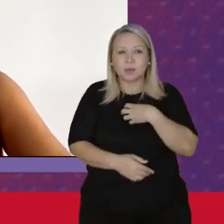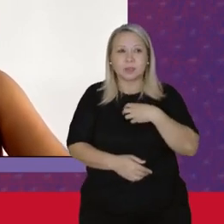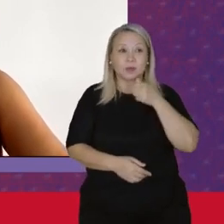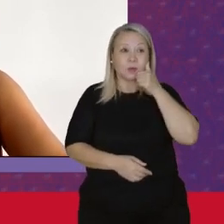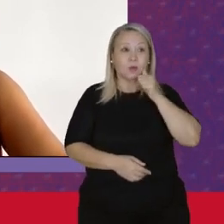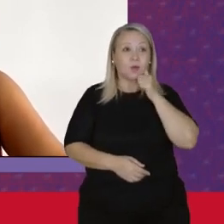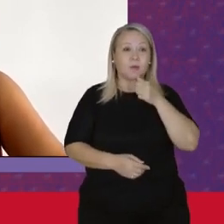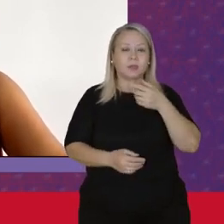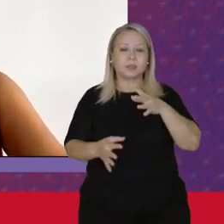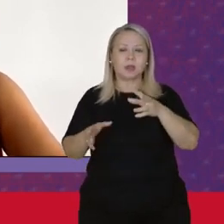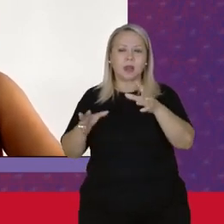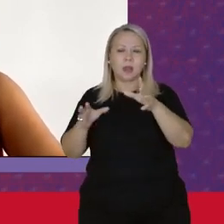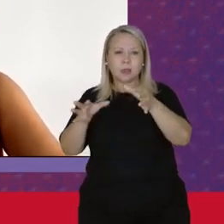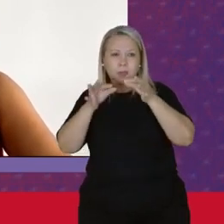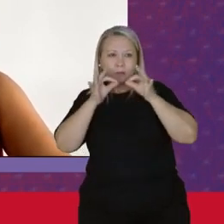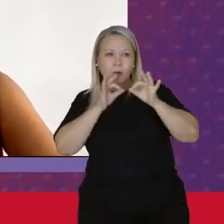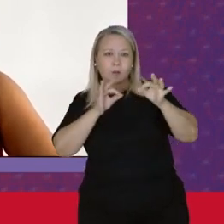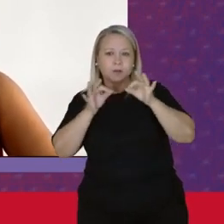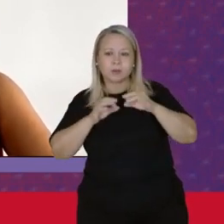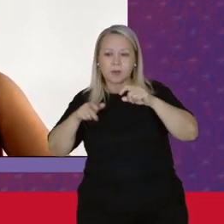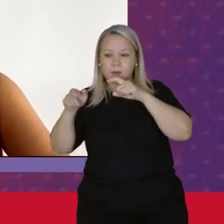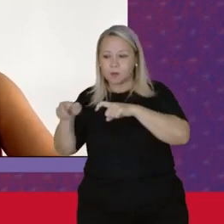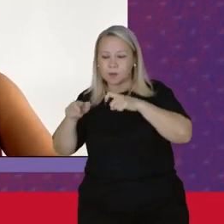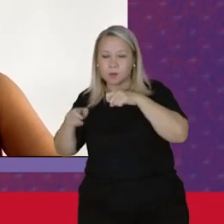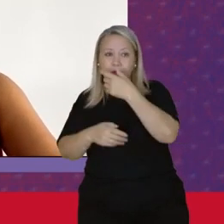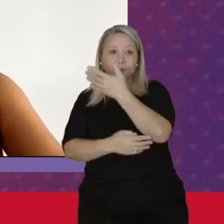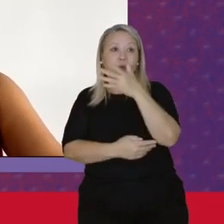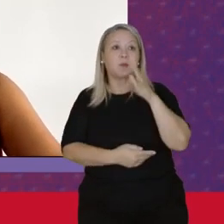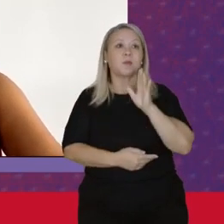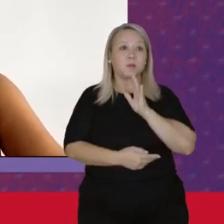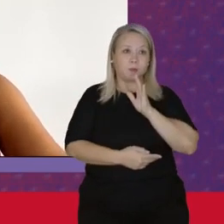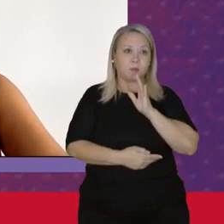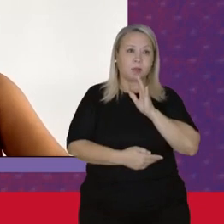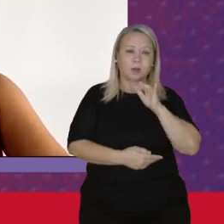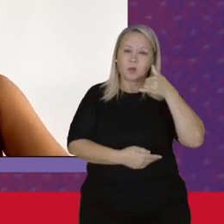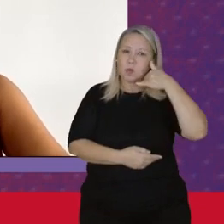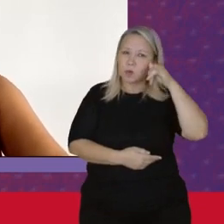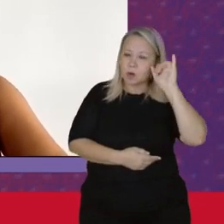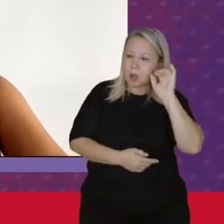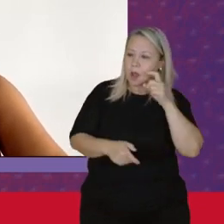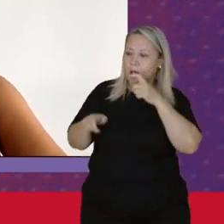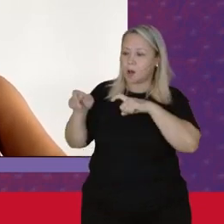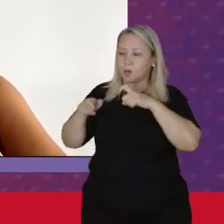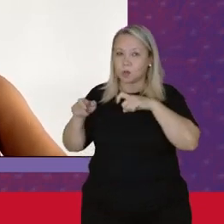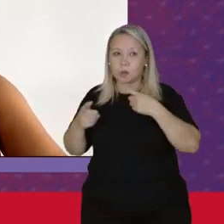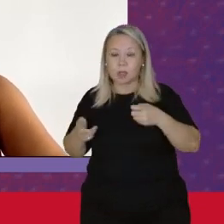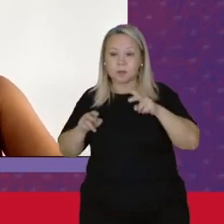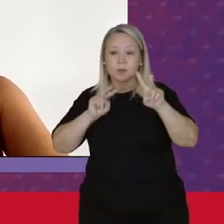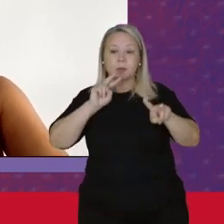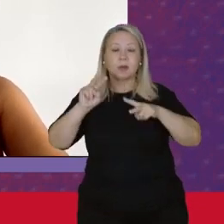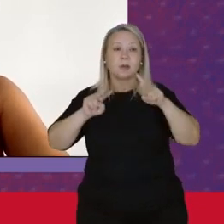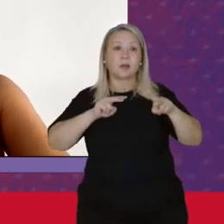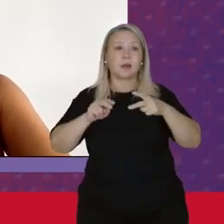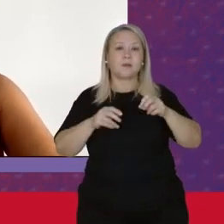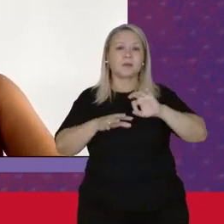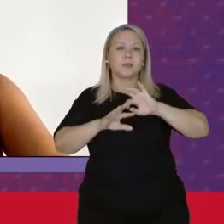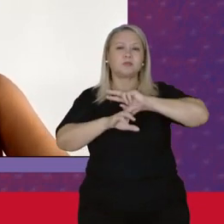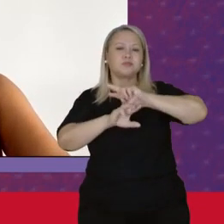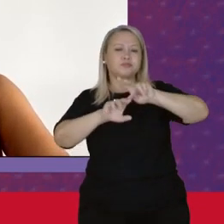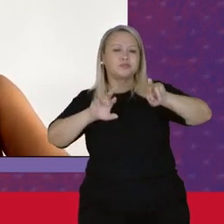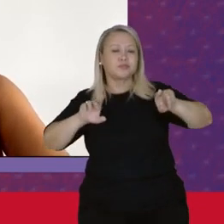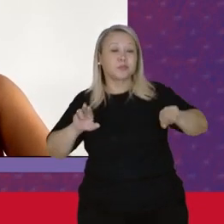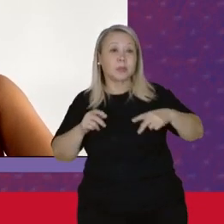mulheres observam esse espaço rural, vivenciam esse espaço rural, essa sua visão multidimensional e essa preocupação